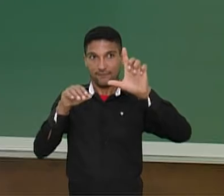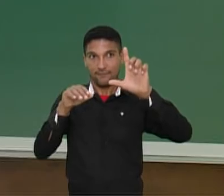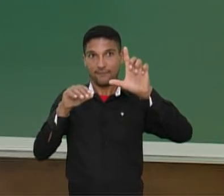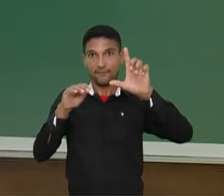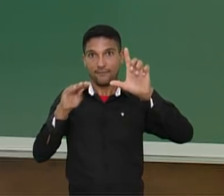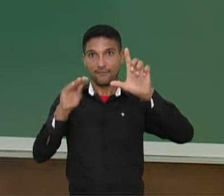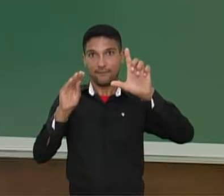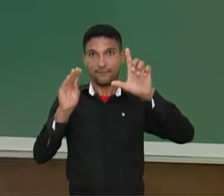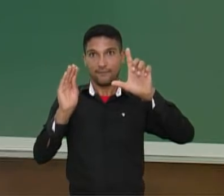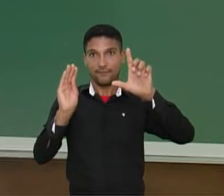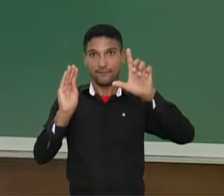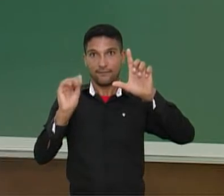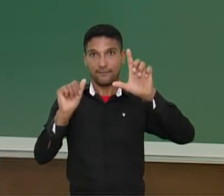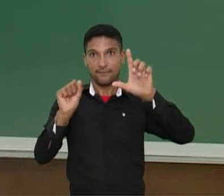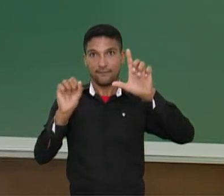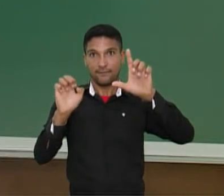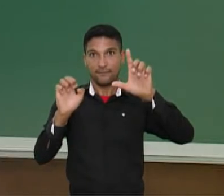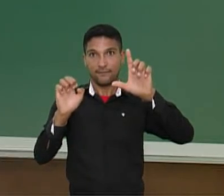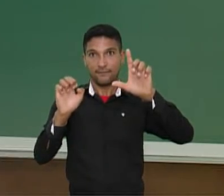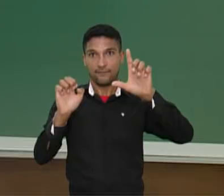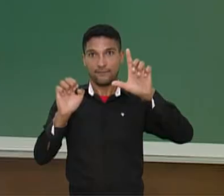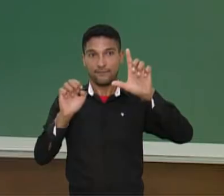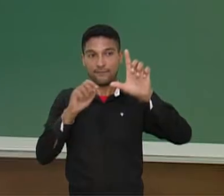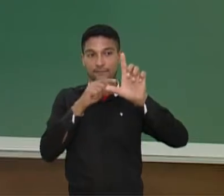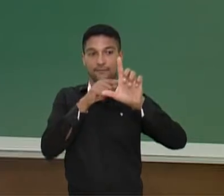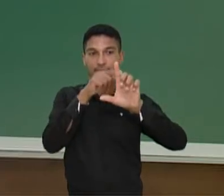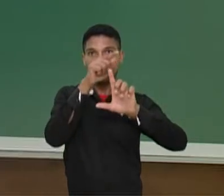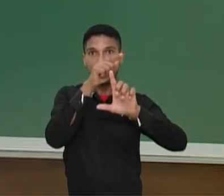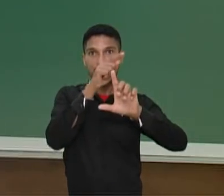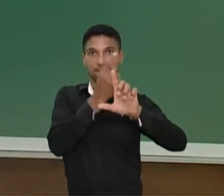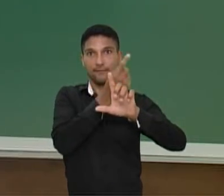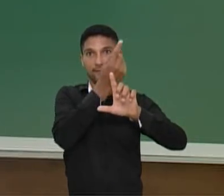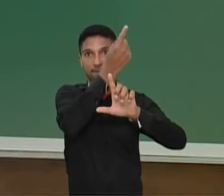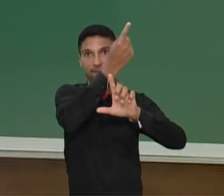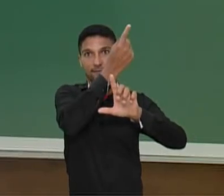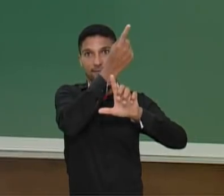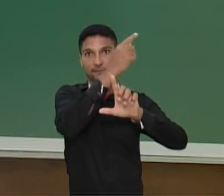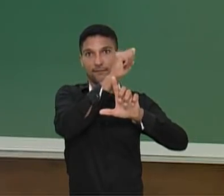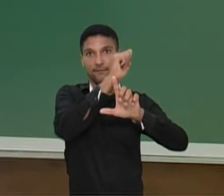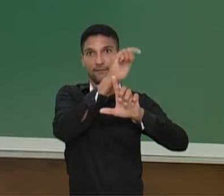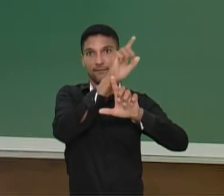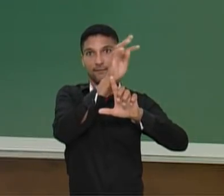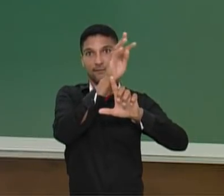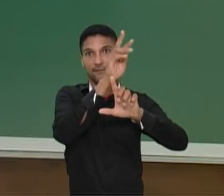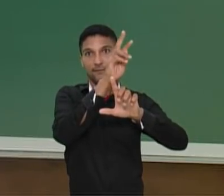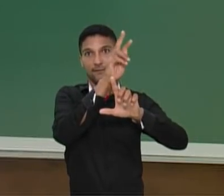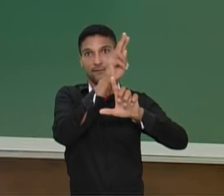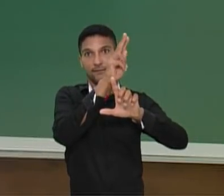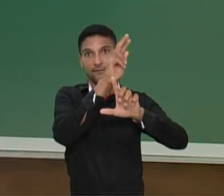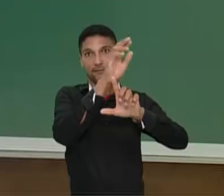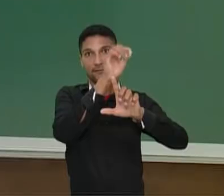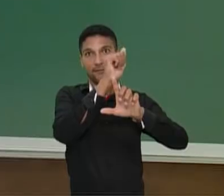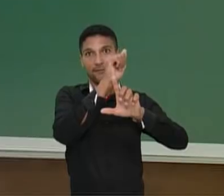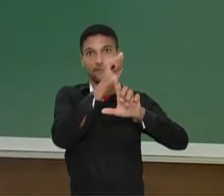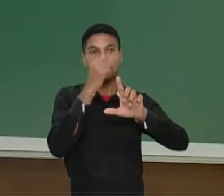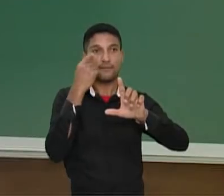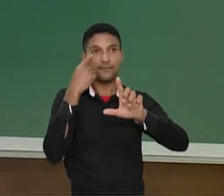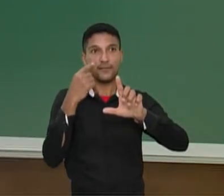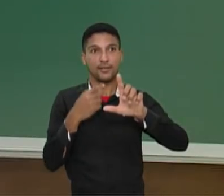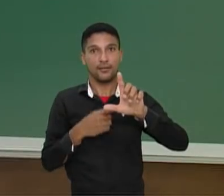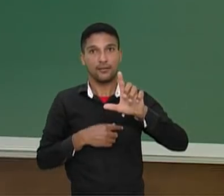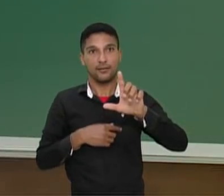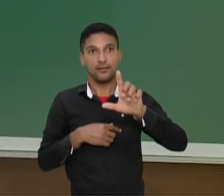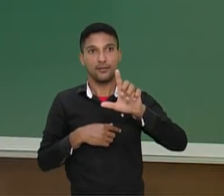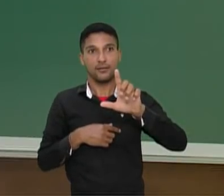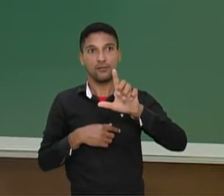Então, aqui eu preciso aplicar a propriedade distributiva em relação à multiplicação, tá? Então, o que significa isso, professora? O